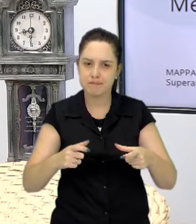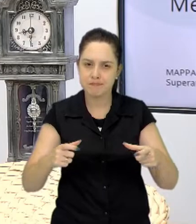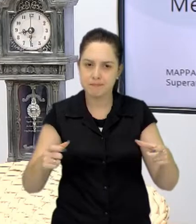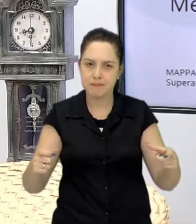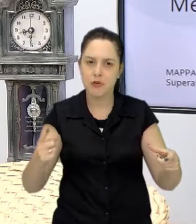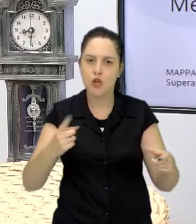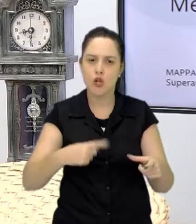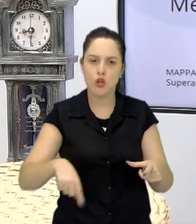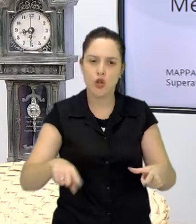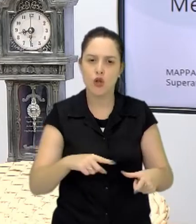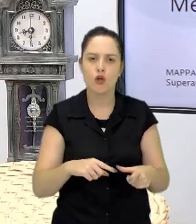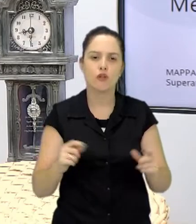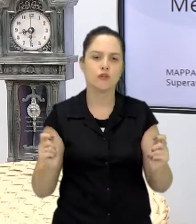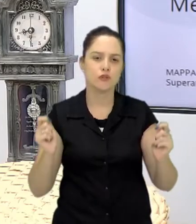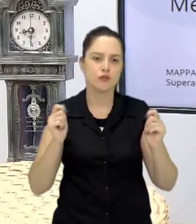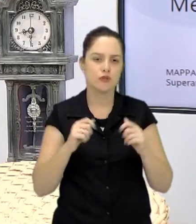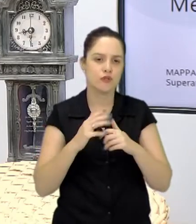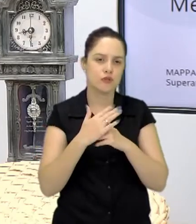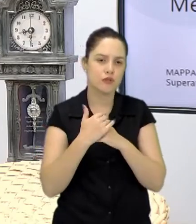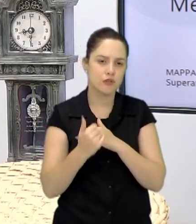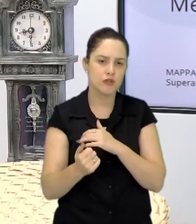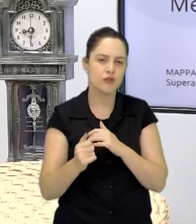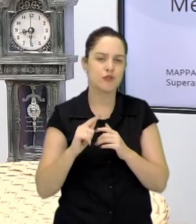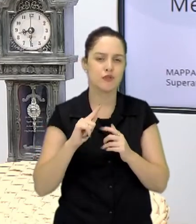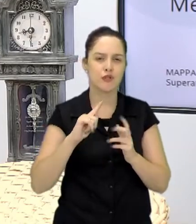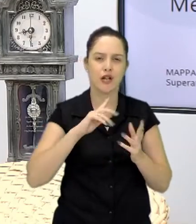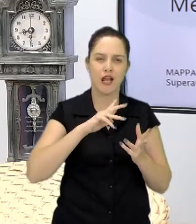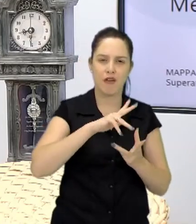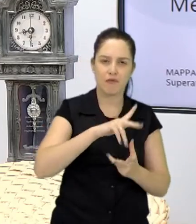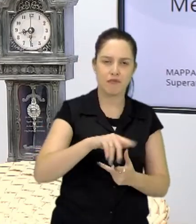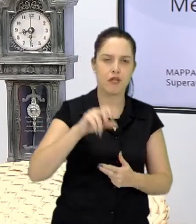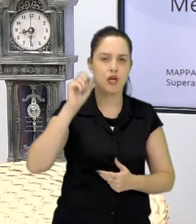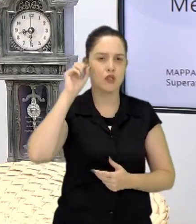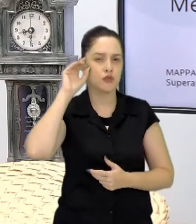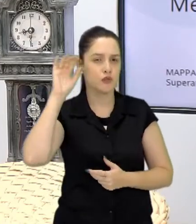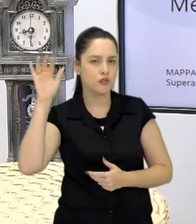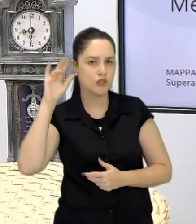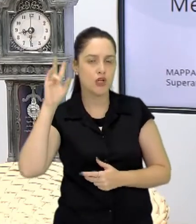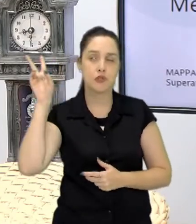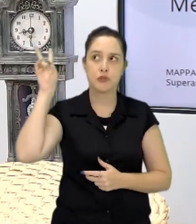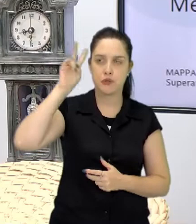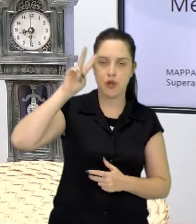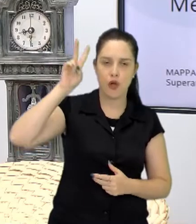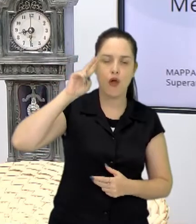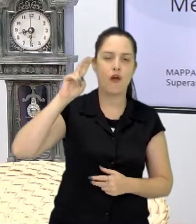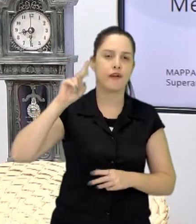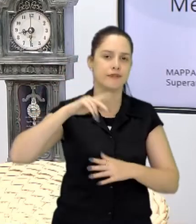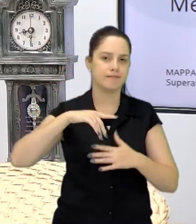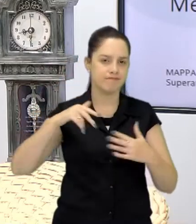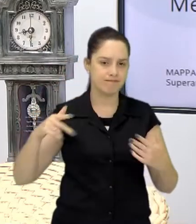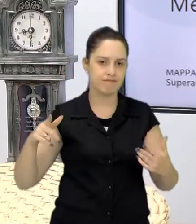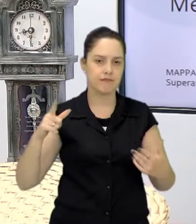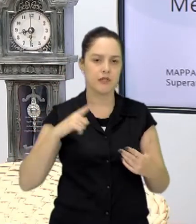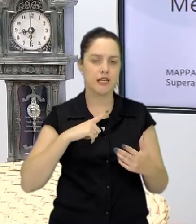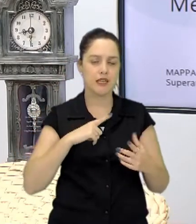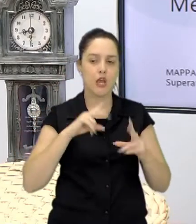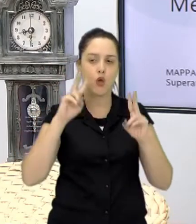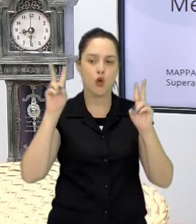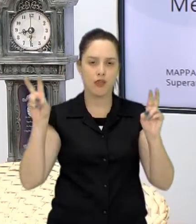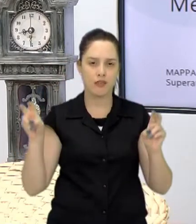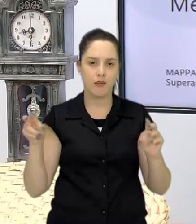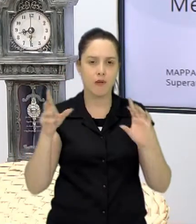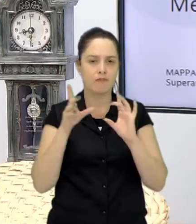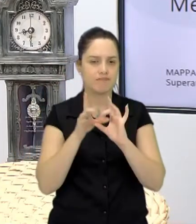estamos aqui navegando um pouco entre geografia, sociologia, história. Então vamos delimitar o nosso tema um pouco e voltar aqui